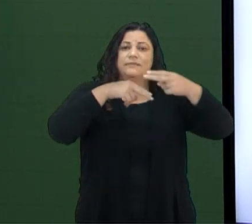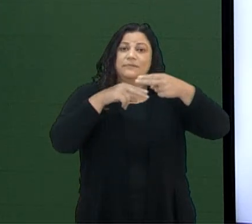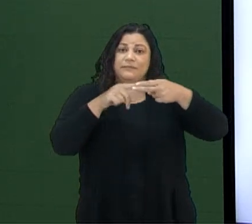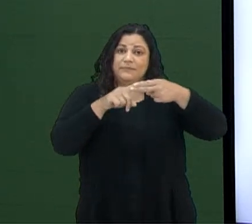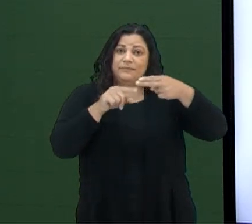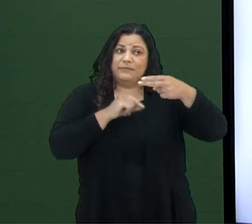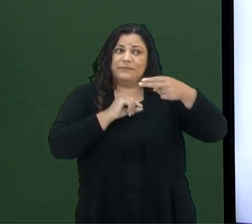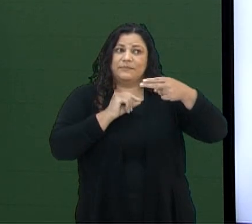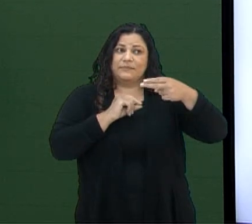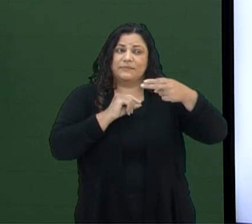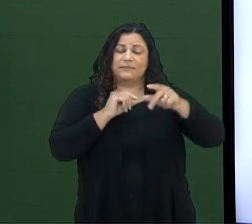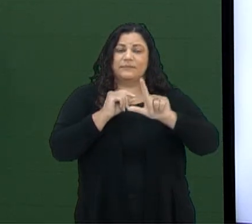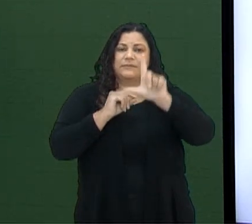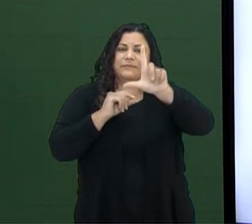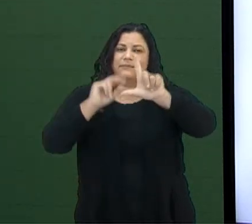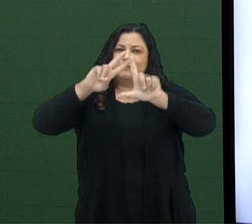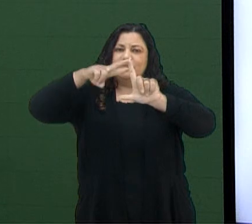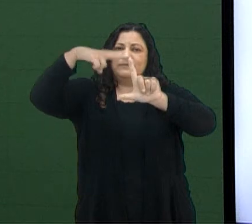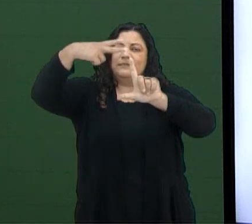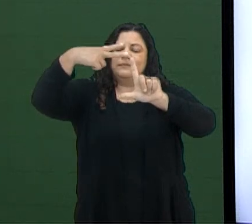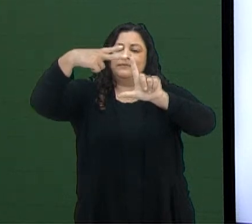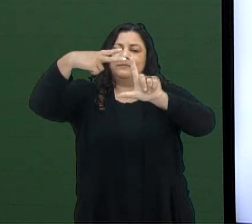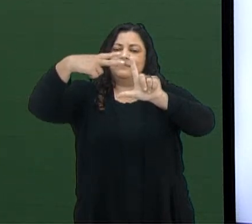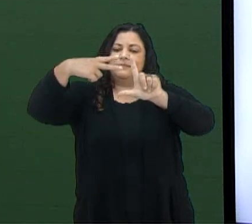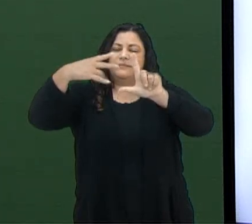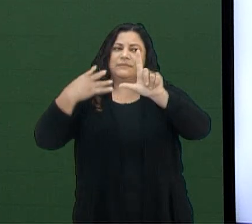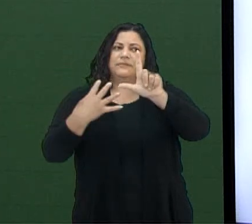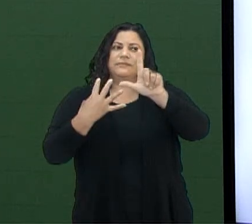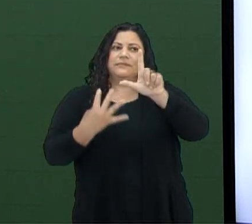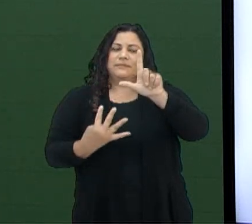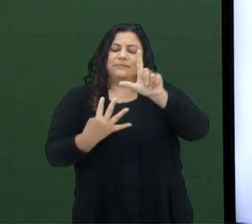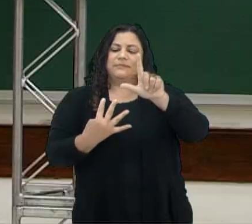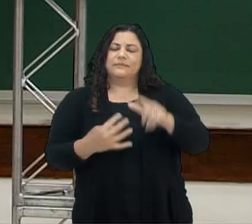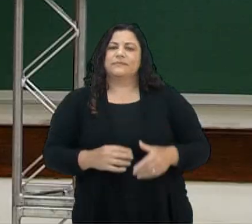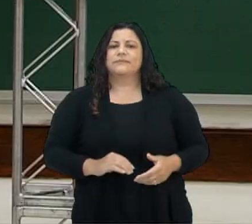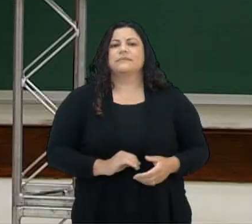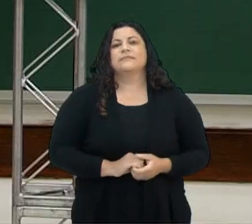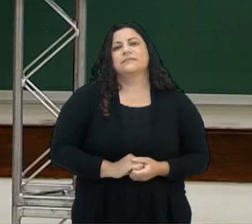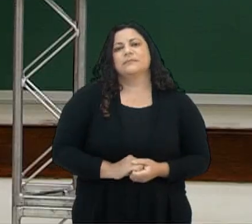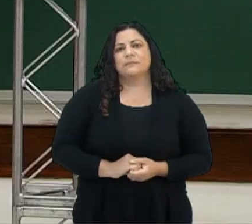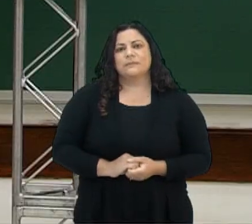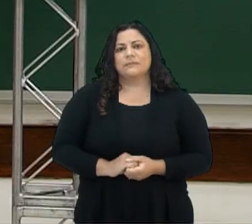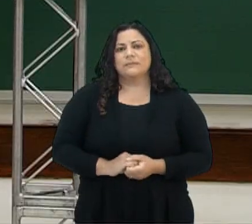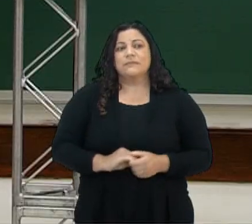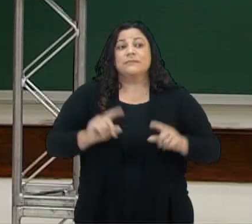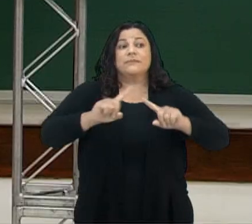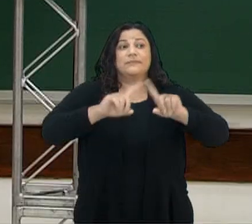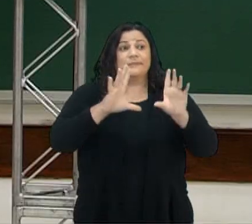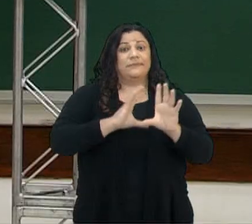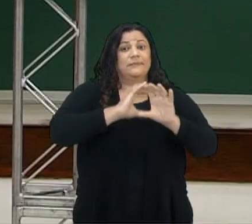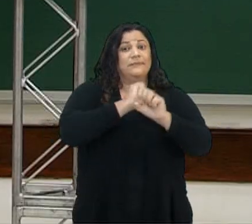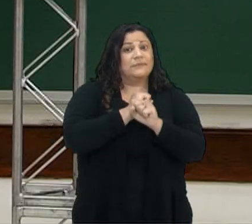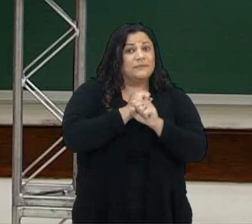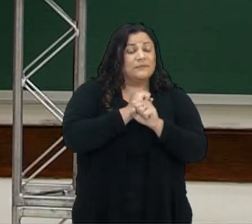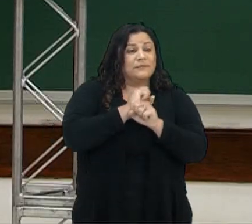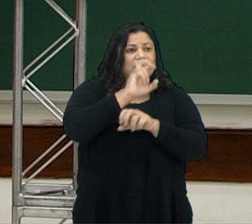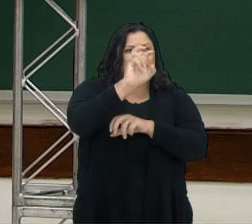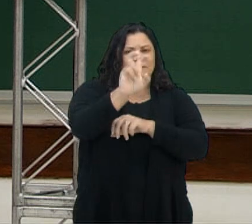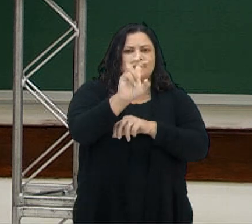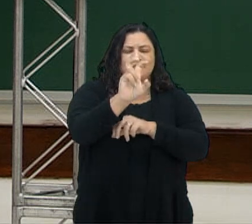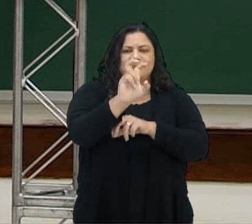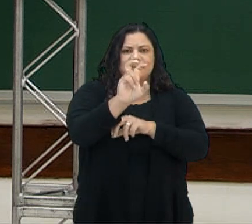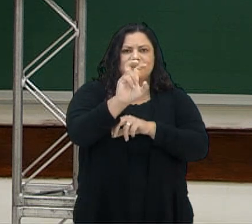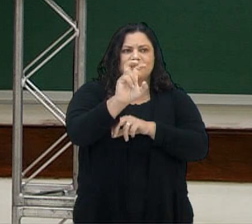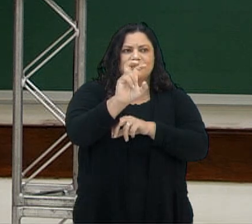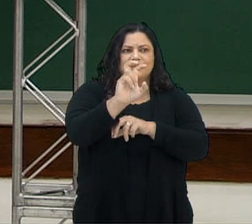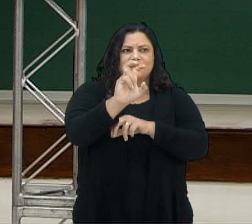ao quadrado sobre 2 ao quadrado, que é 4, ok? L ao quadrado sobre 4. Mais 5 ao quadrado,